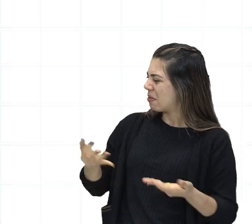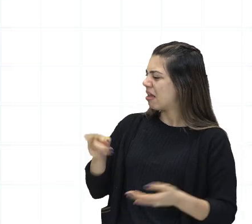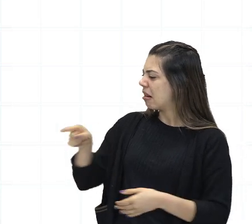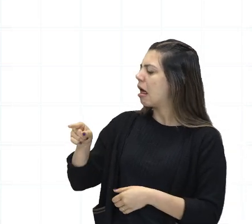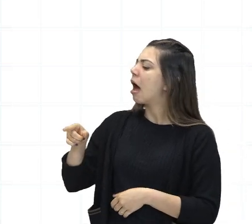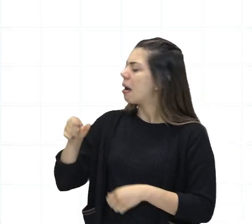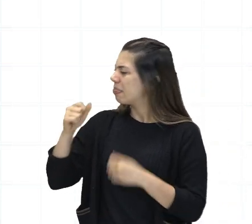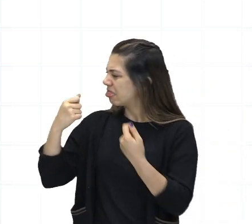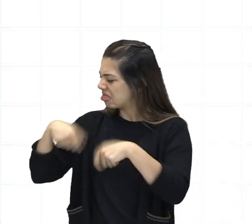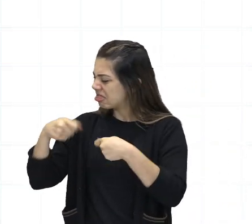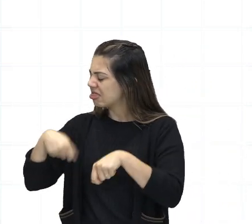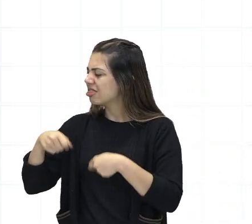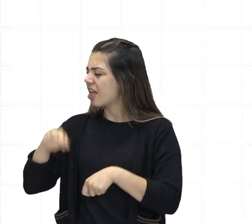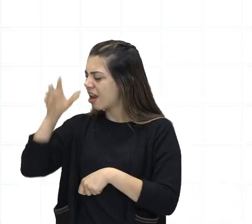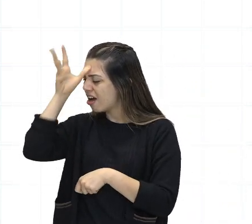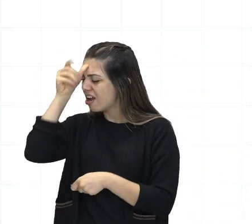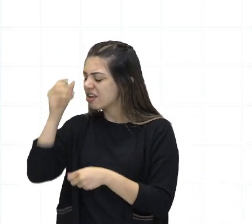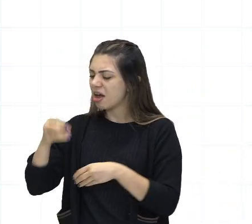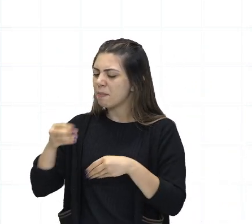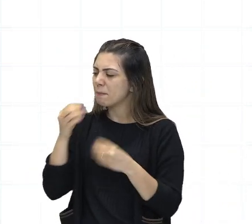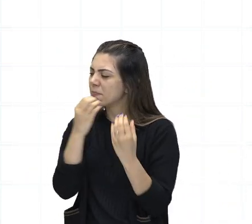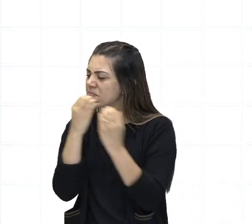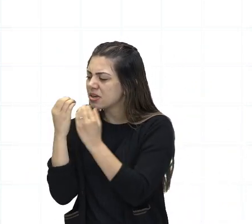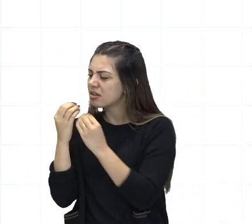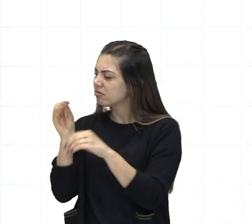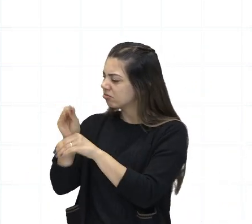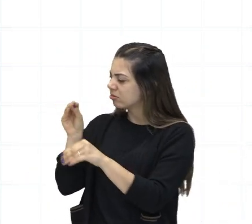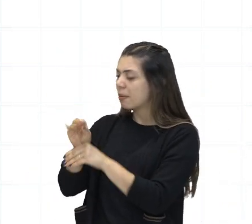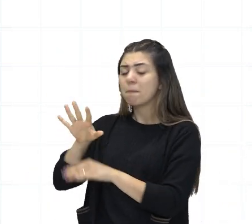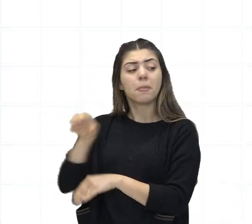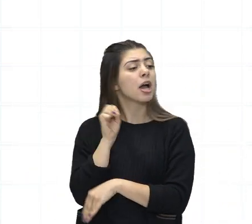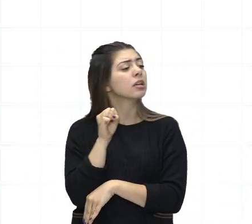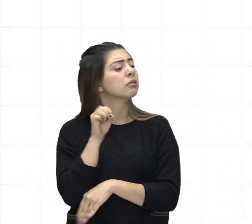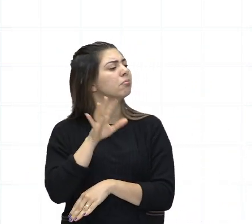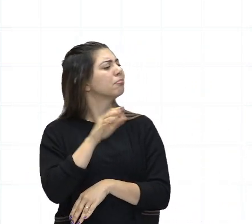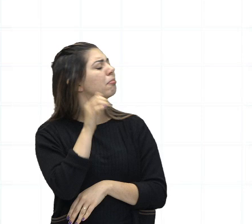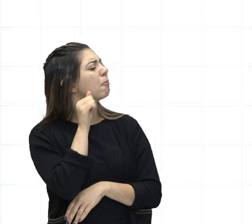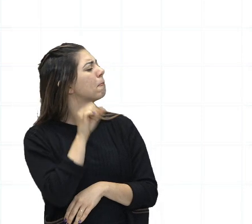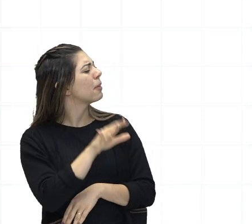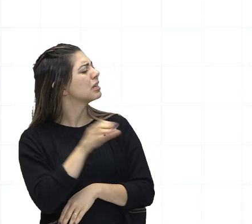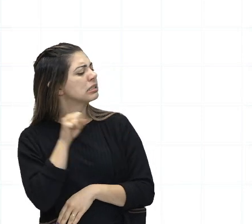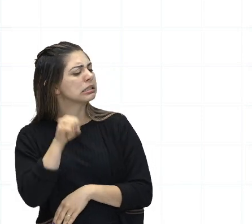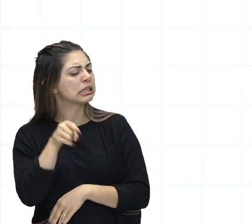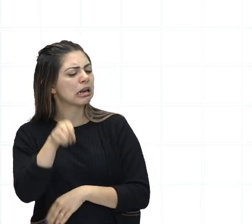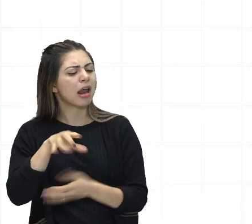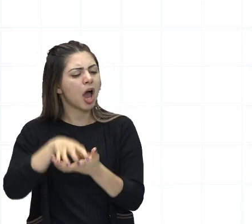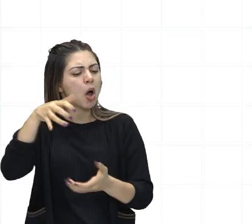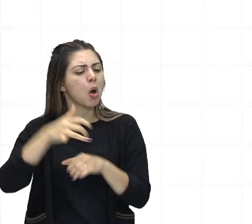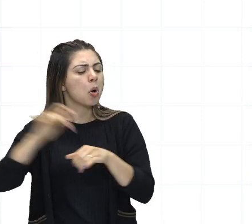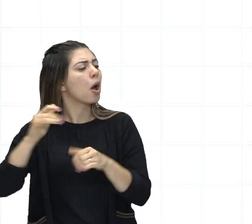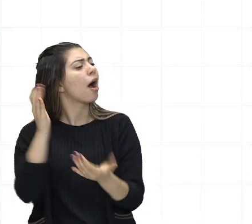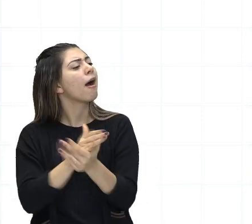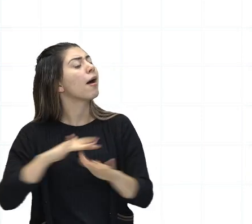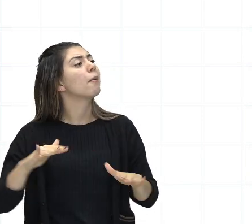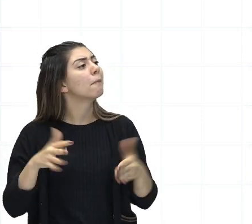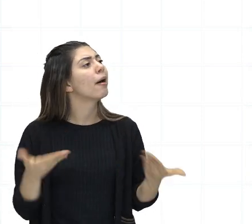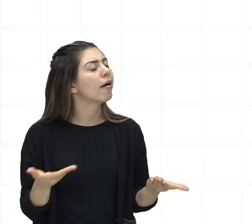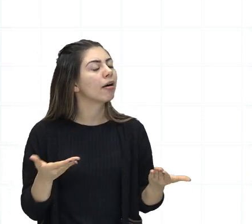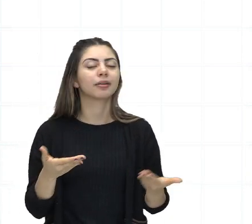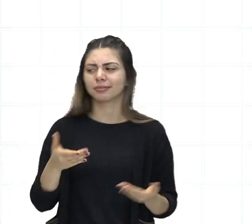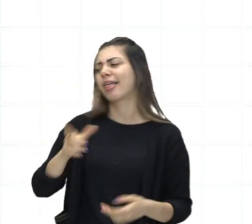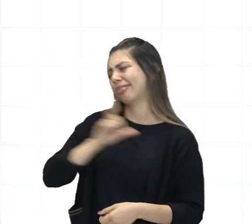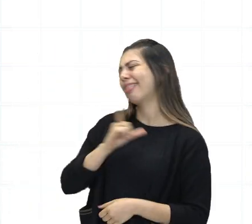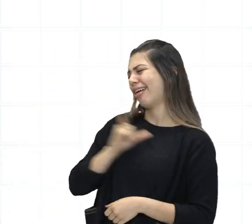pode muito bem comer milho." E se ela não botar mais ovos de ouro? Bota